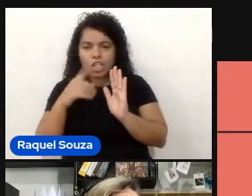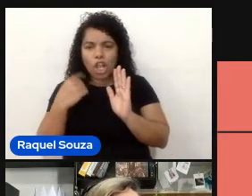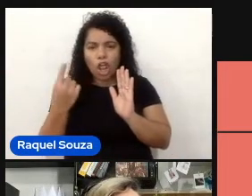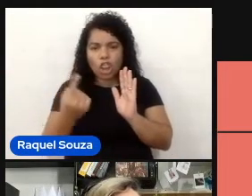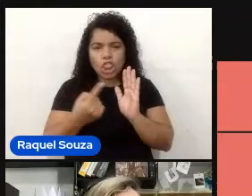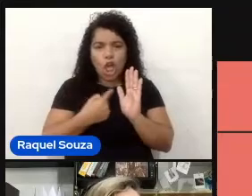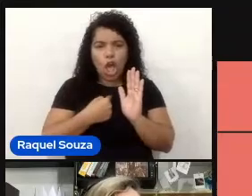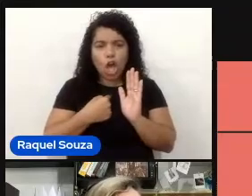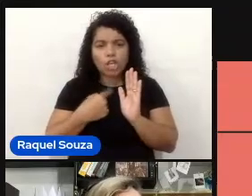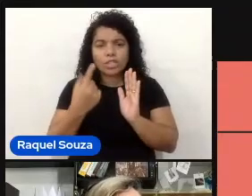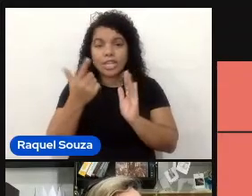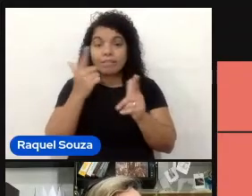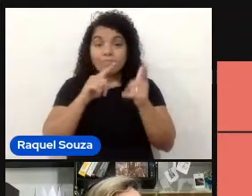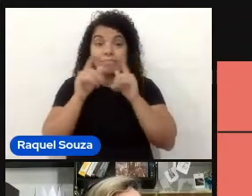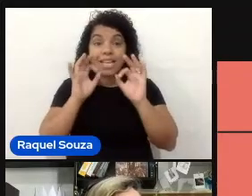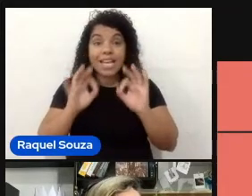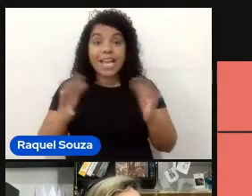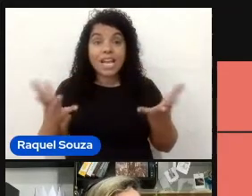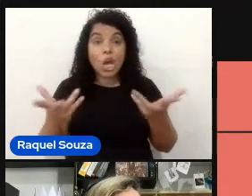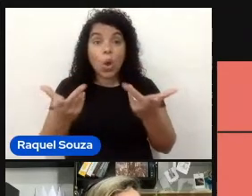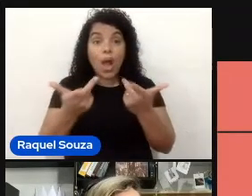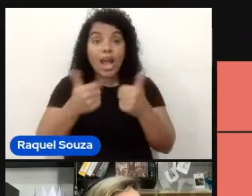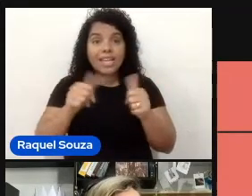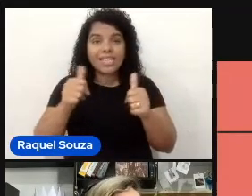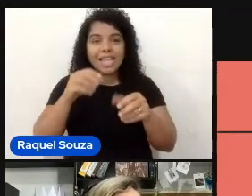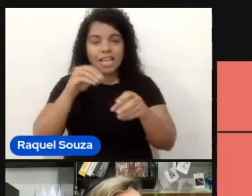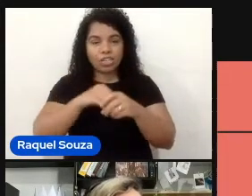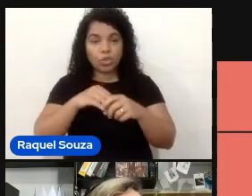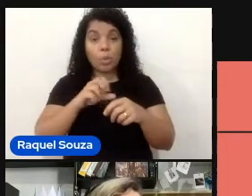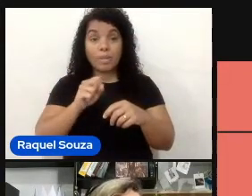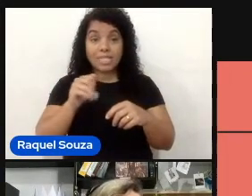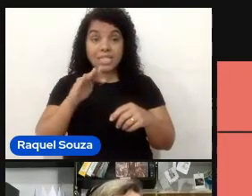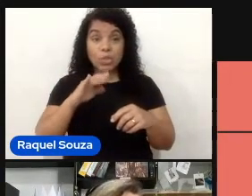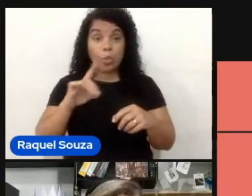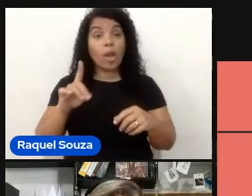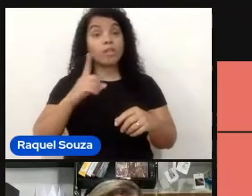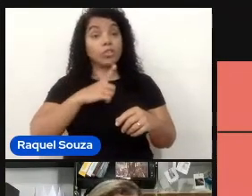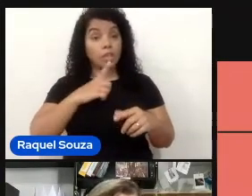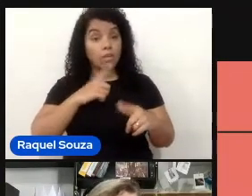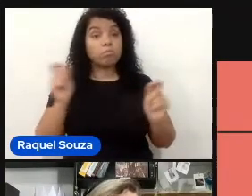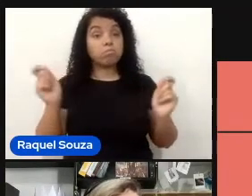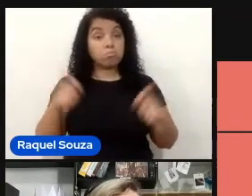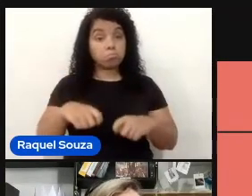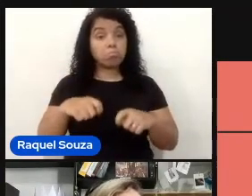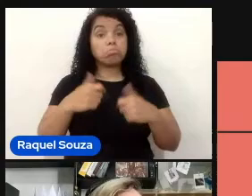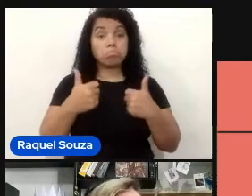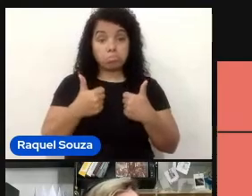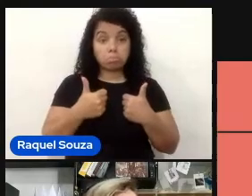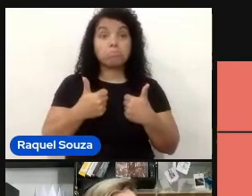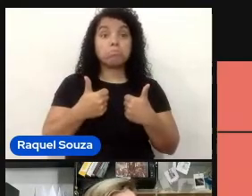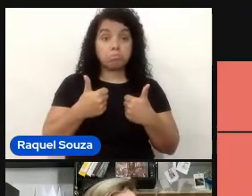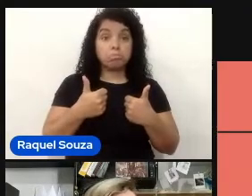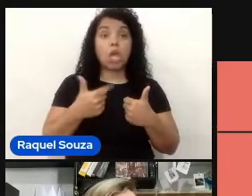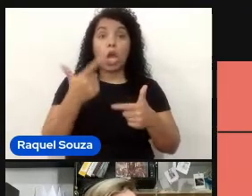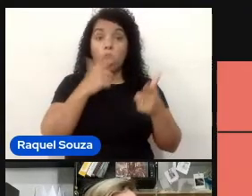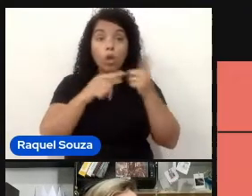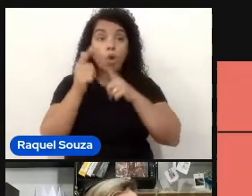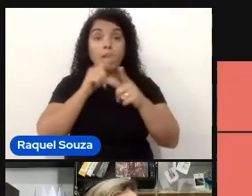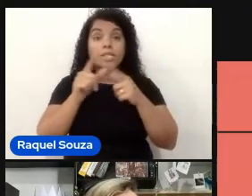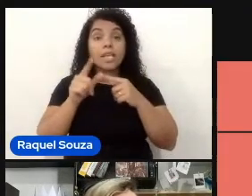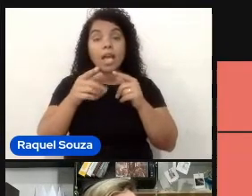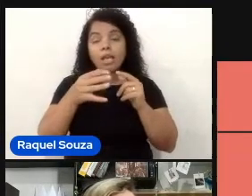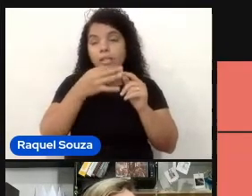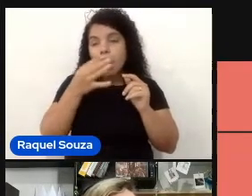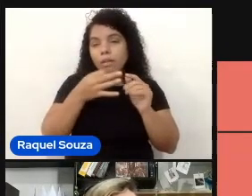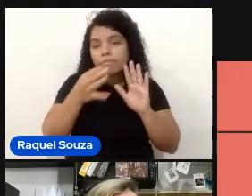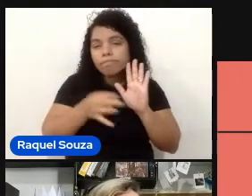como garantidores da qualidade, dentro de um squad, nós temos a possibilidade e a gente consegue dar ali as suas pitadas